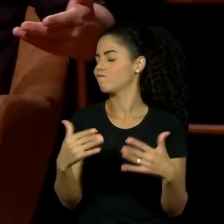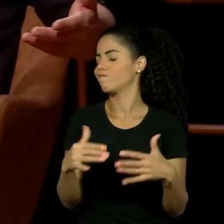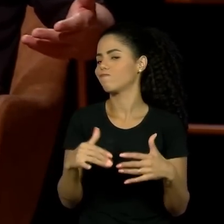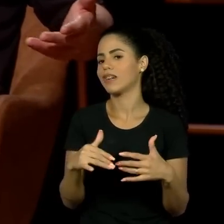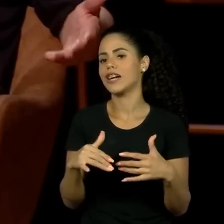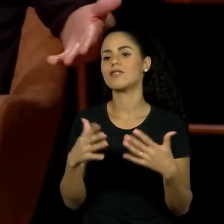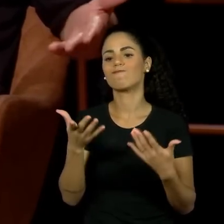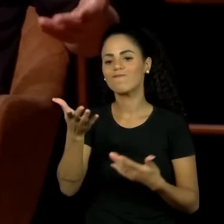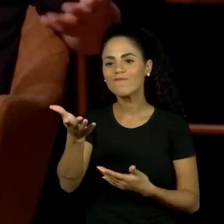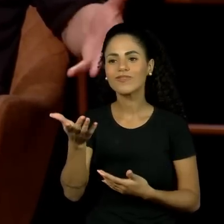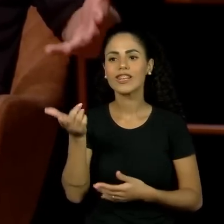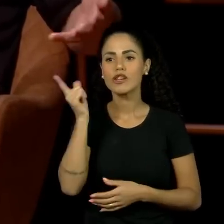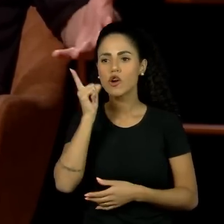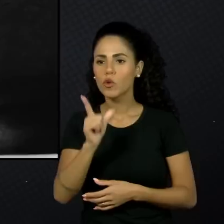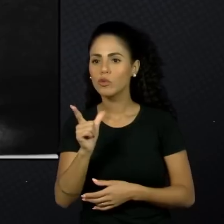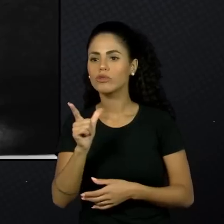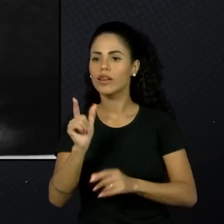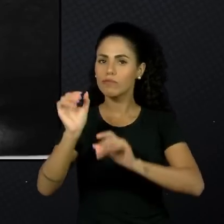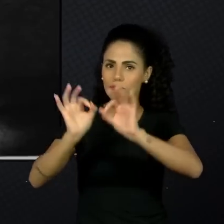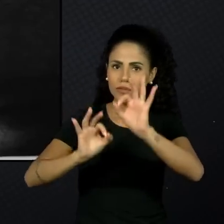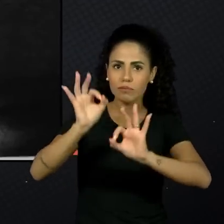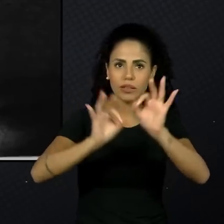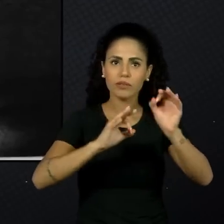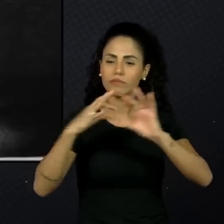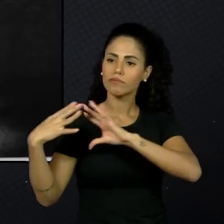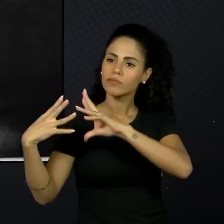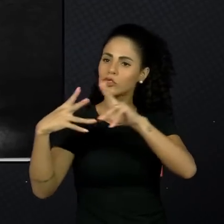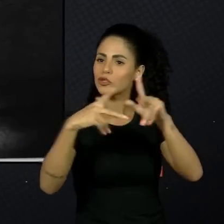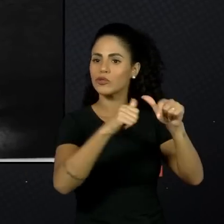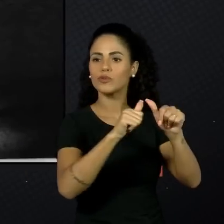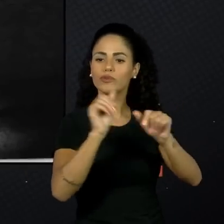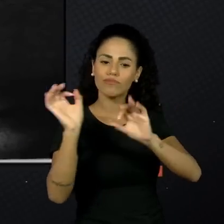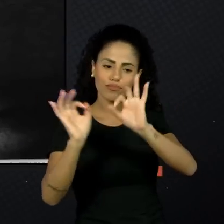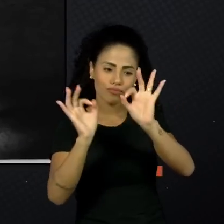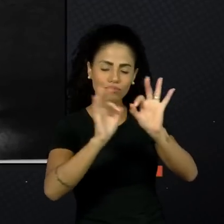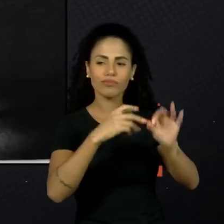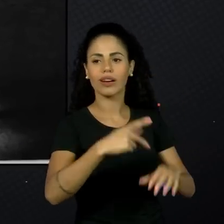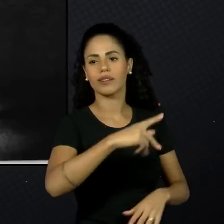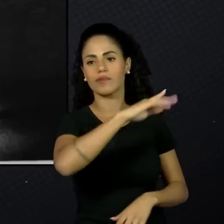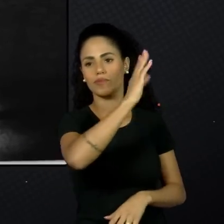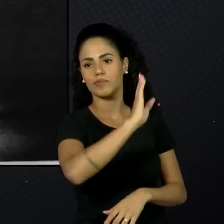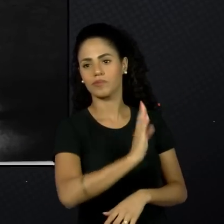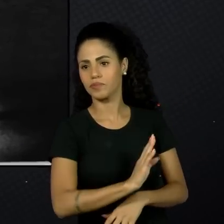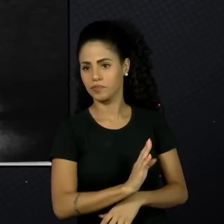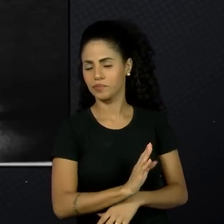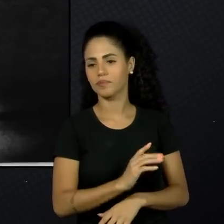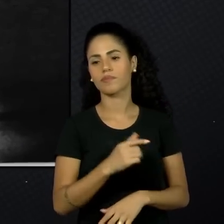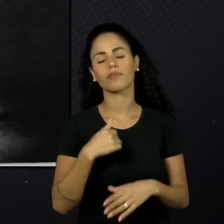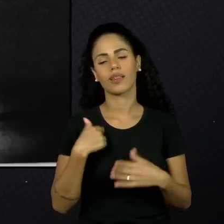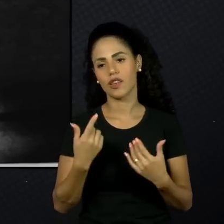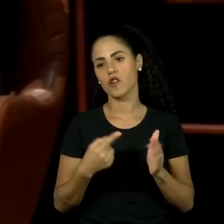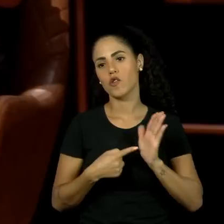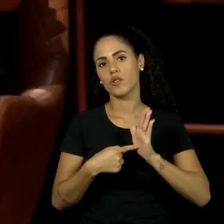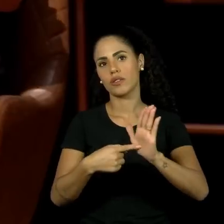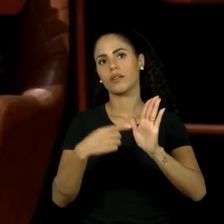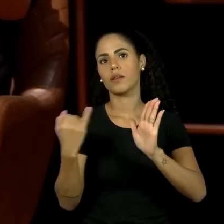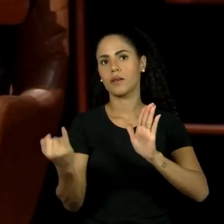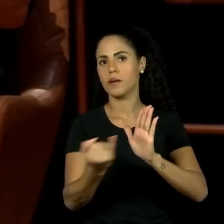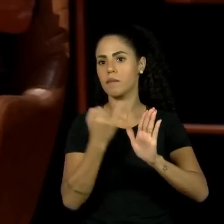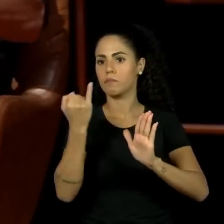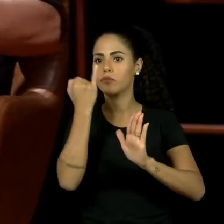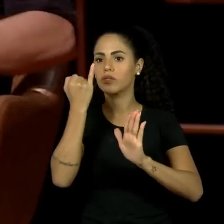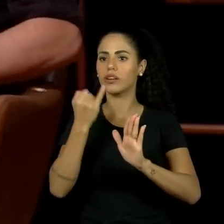É ele quem traz a fumaça do teatro para o Brasil. E a fumaça é uma